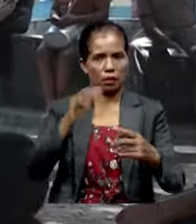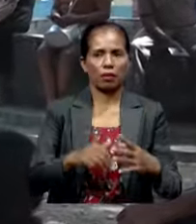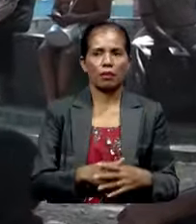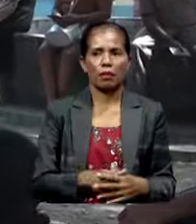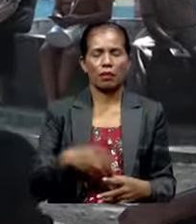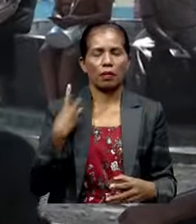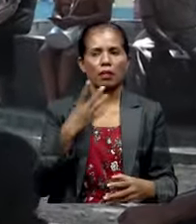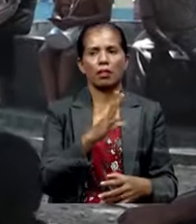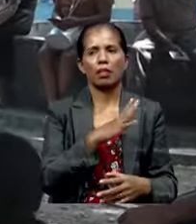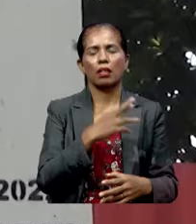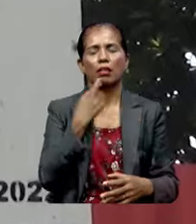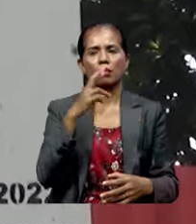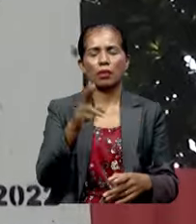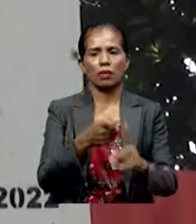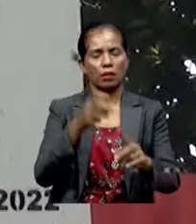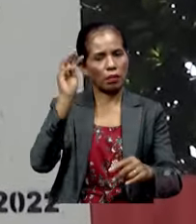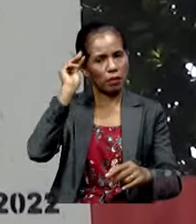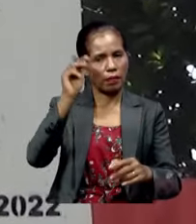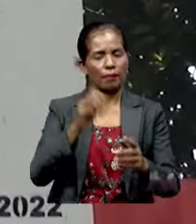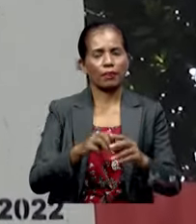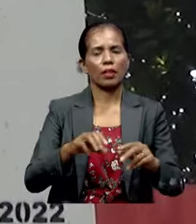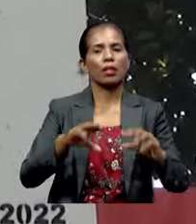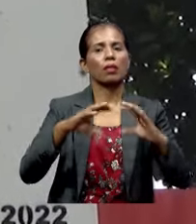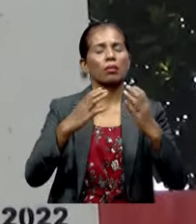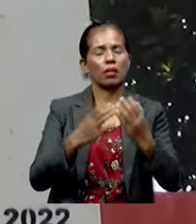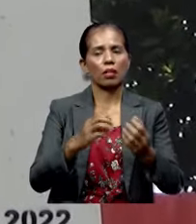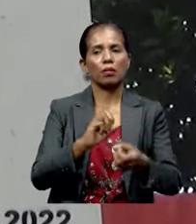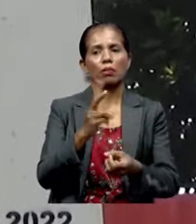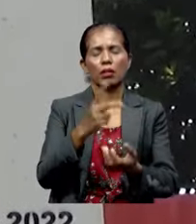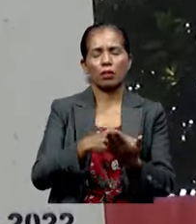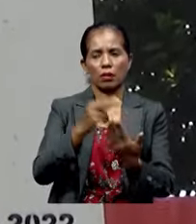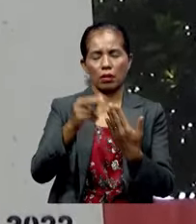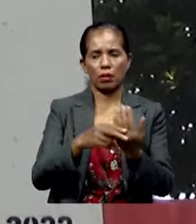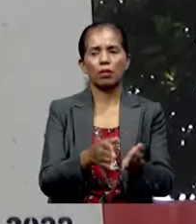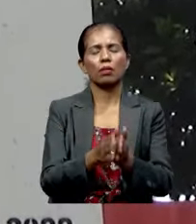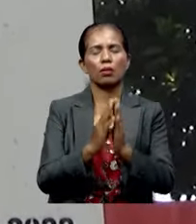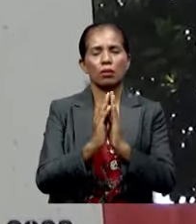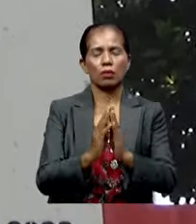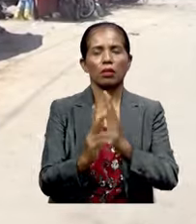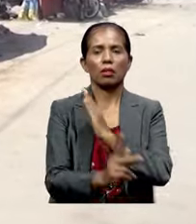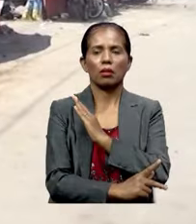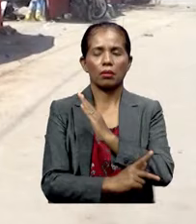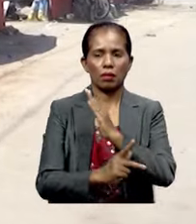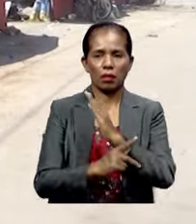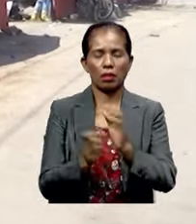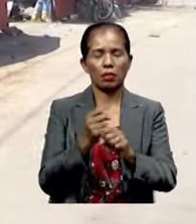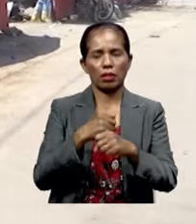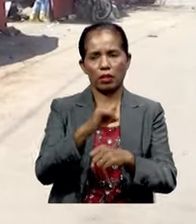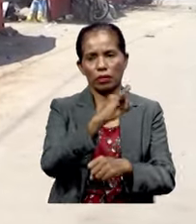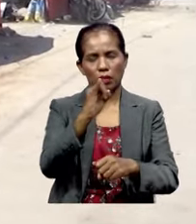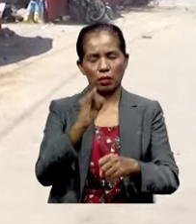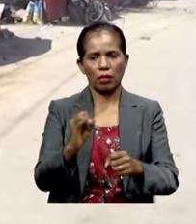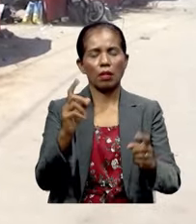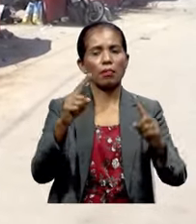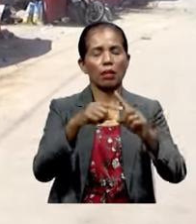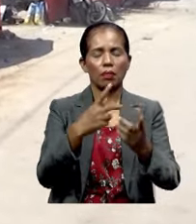A mim tem resposta do ministério. Antes, no Comitê 12 de Novembro, usou na Comissão Anticorrupção a tuhala investigação para o